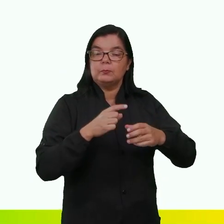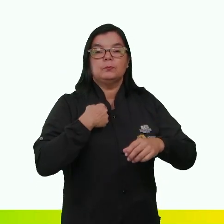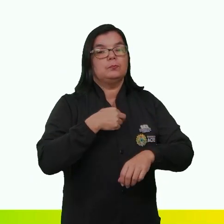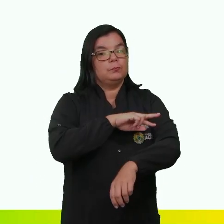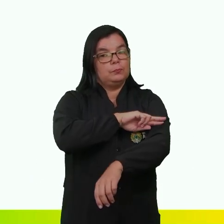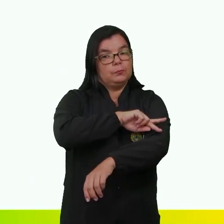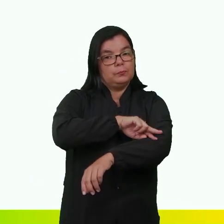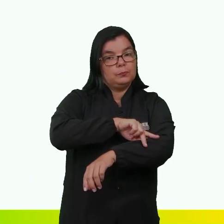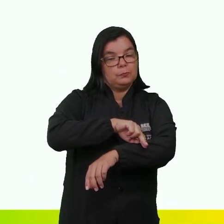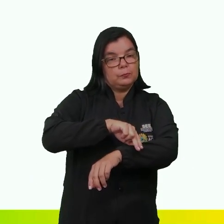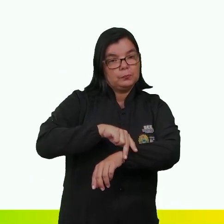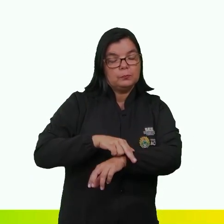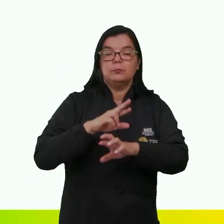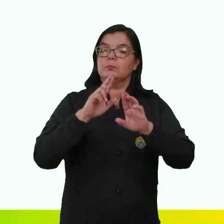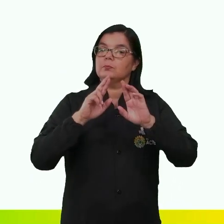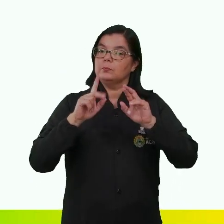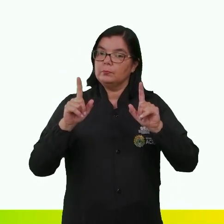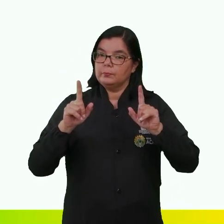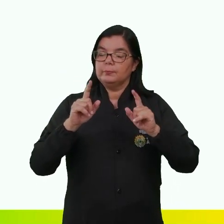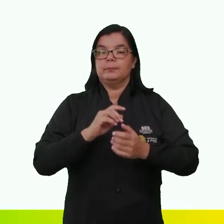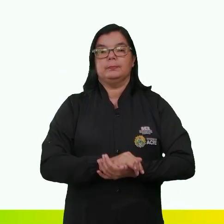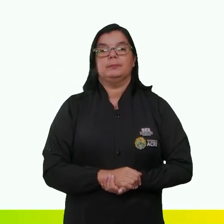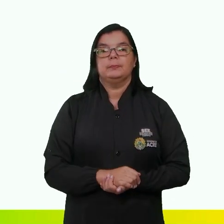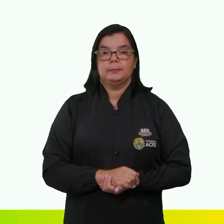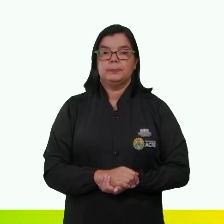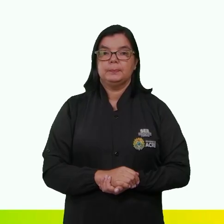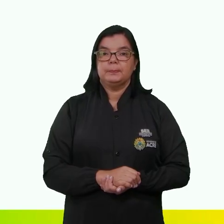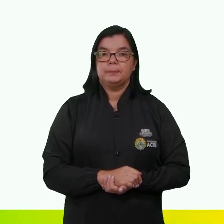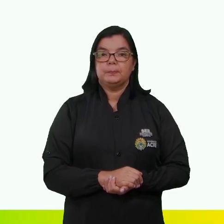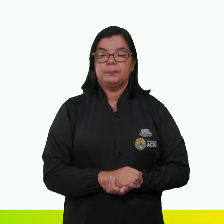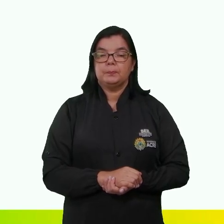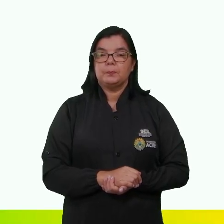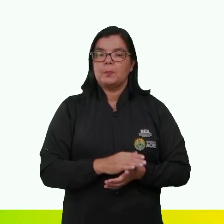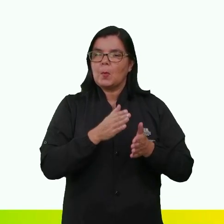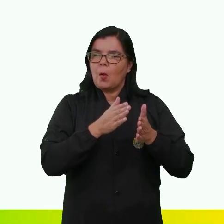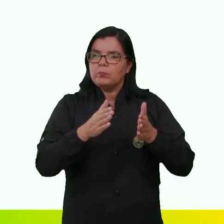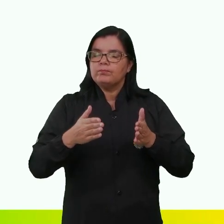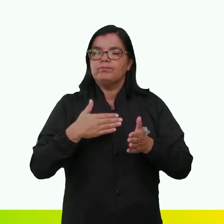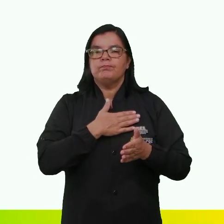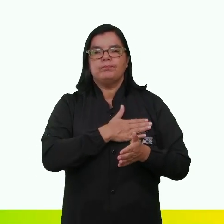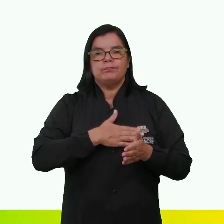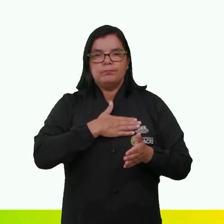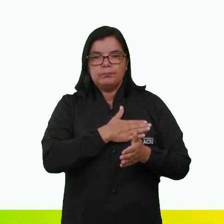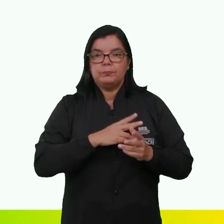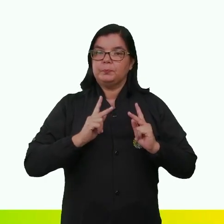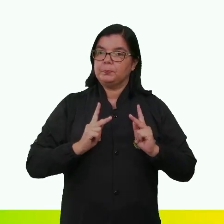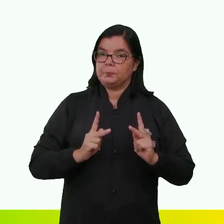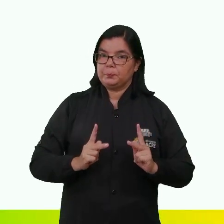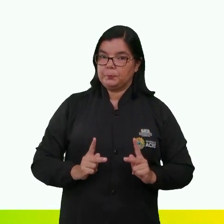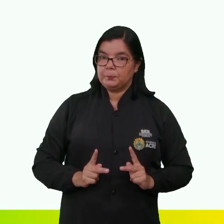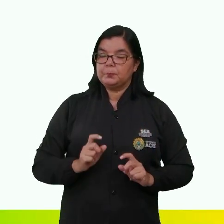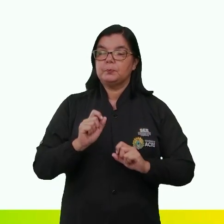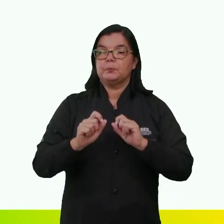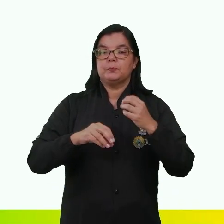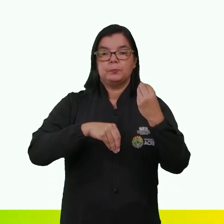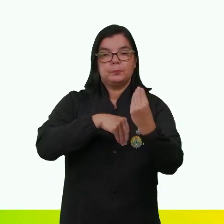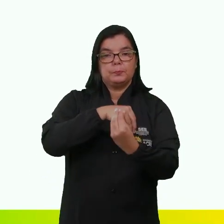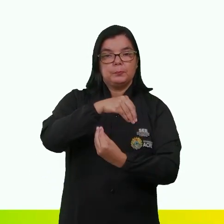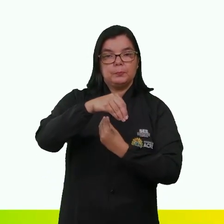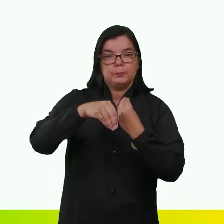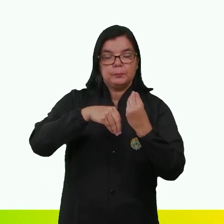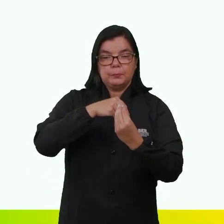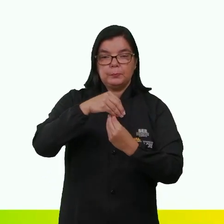raças absolutamente distintas. A padronização de gostos e comportamentos gera